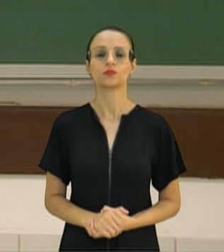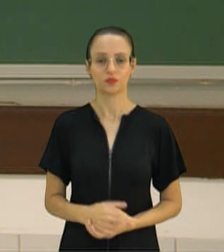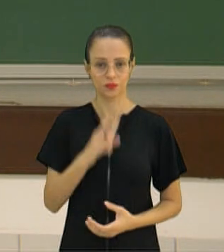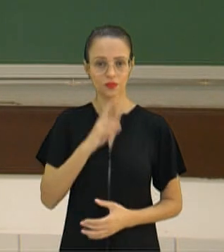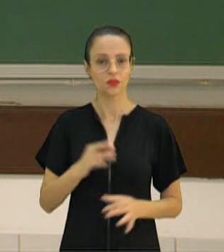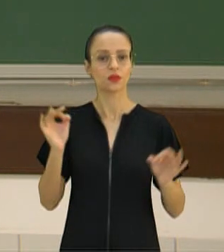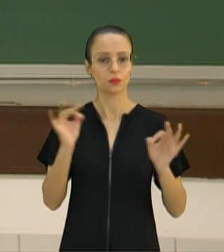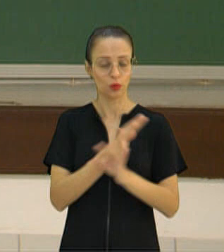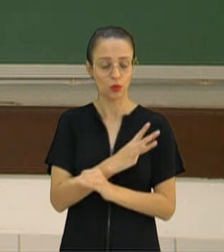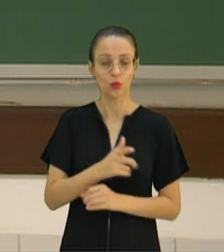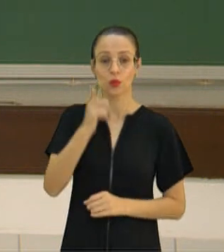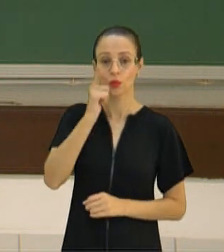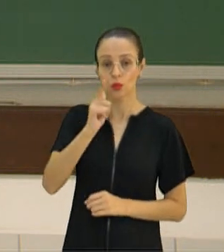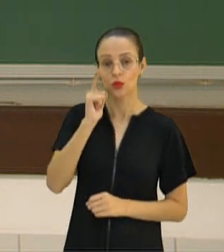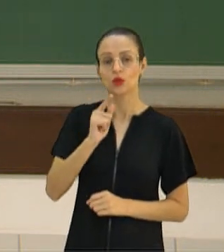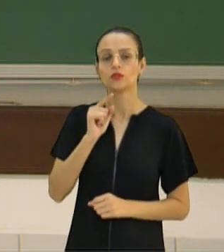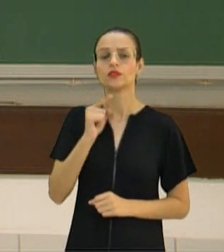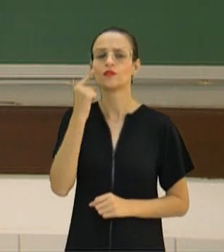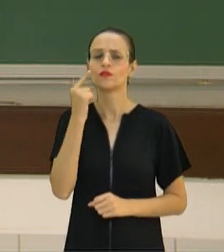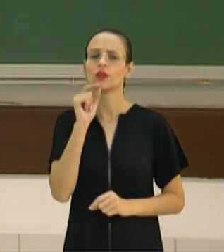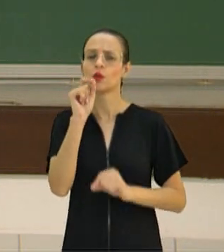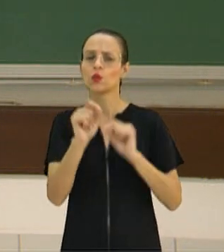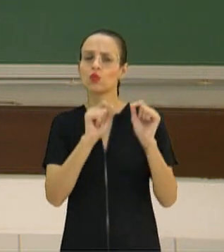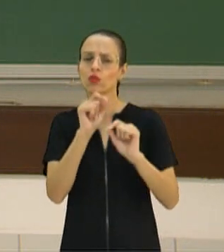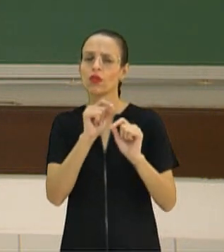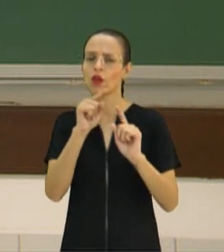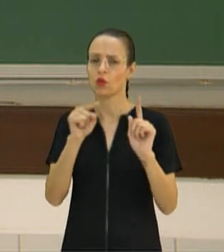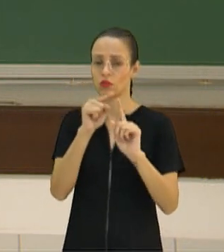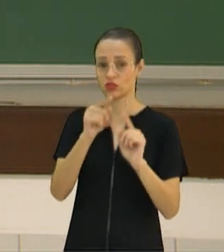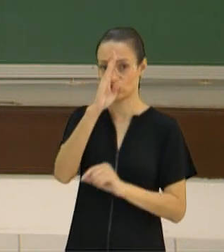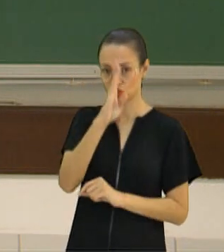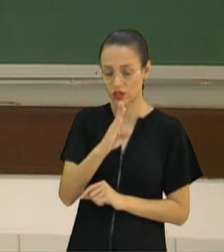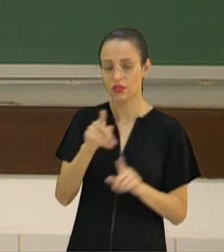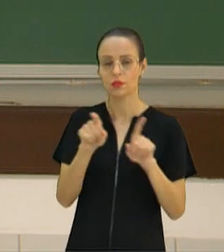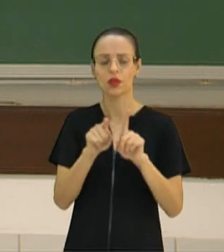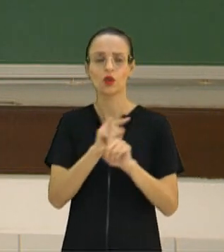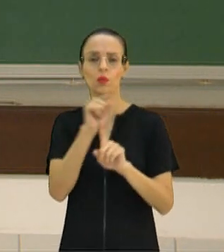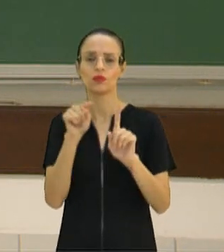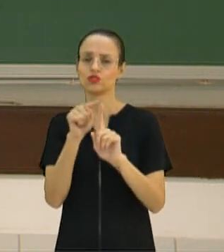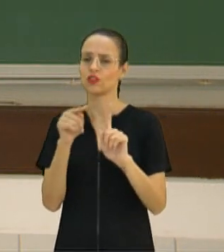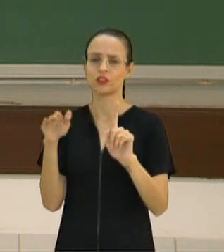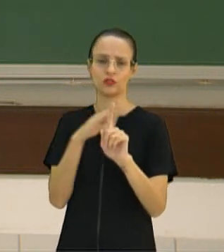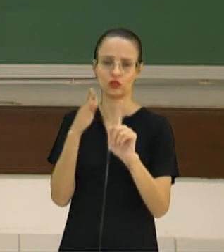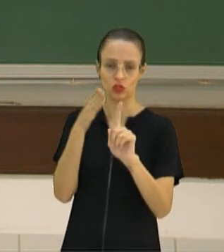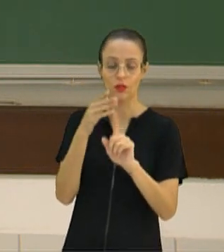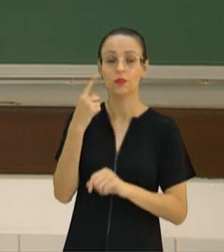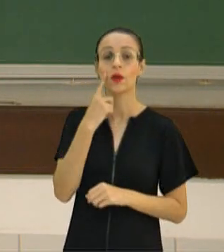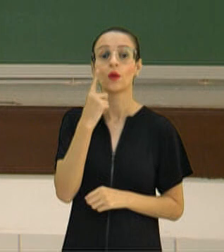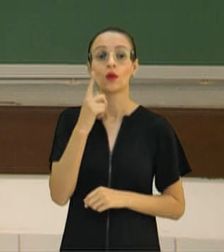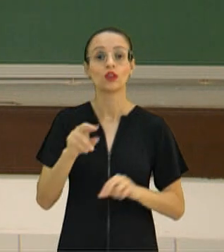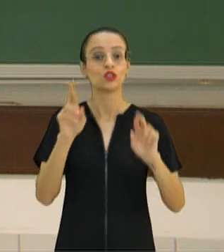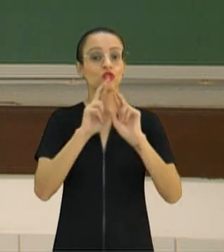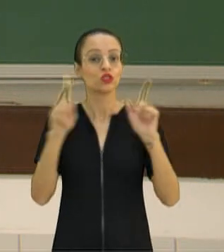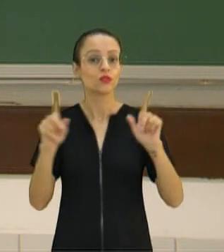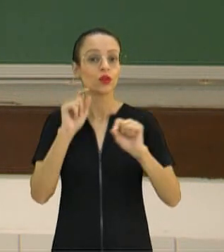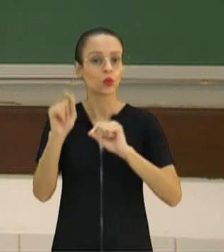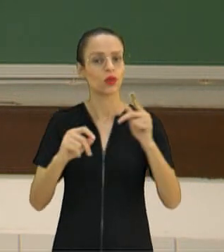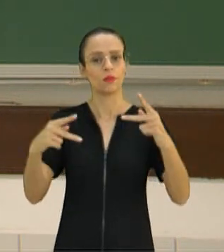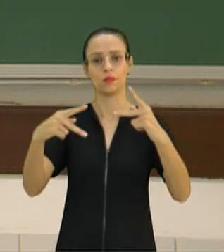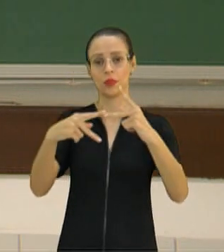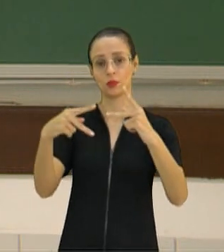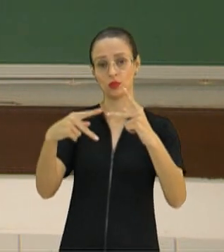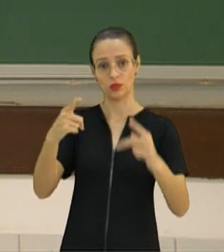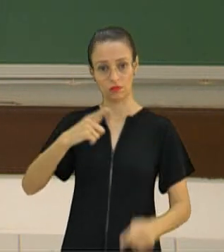Respondeu, consigo classificar qual é a objetiva direta e qual é a objetiva indireta, lembrando que a diferença é a